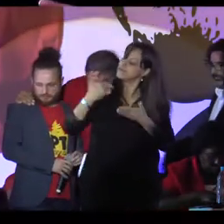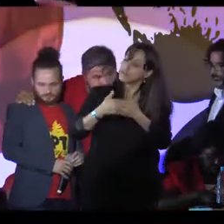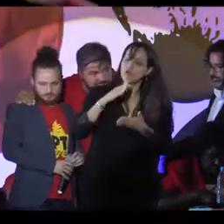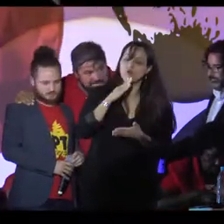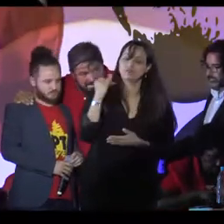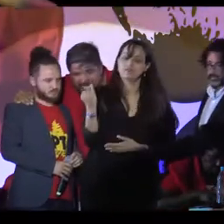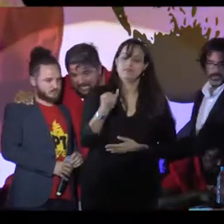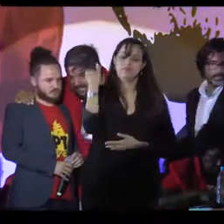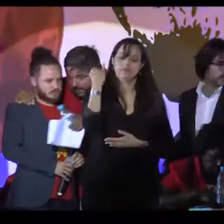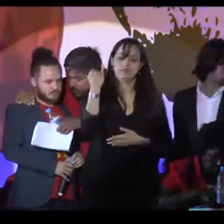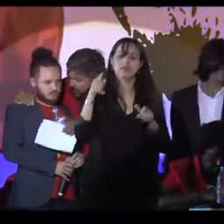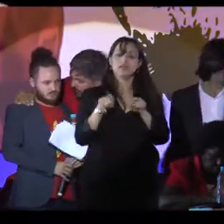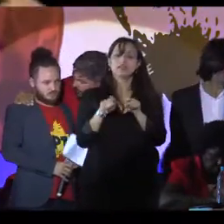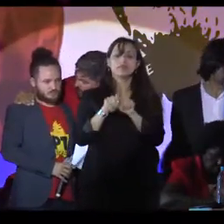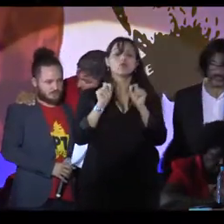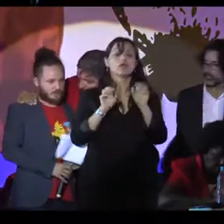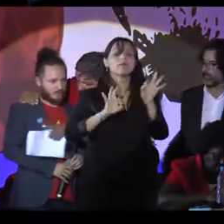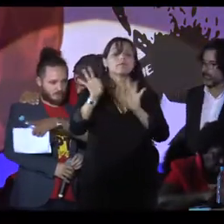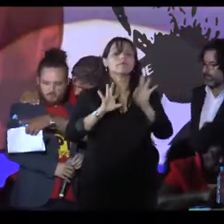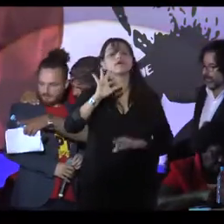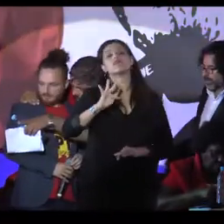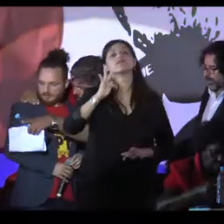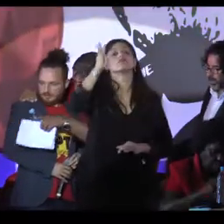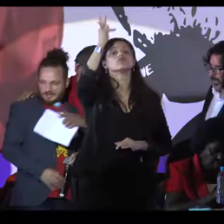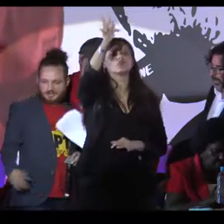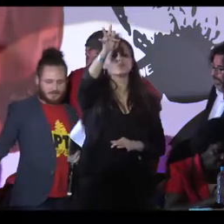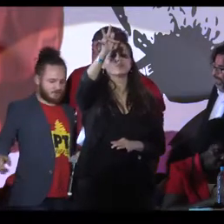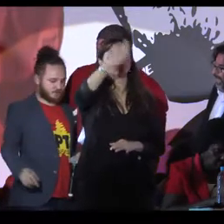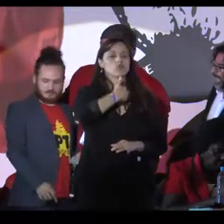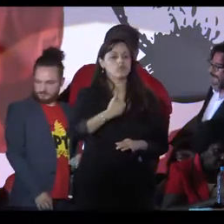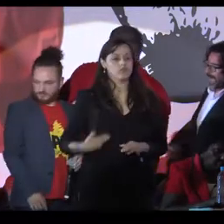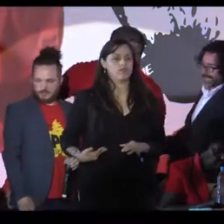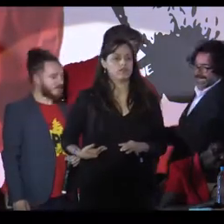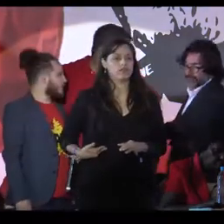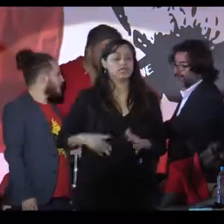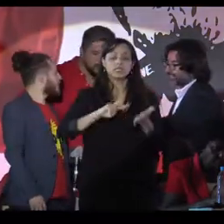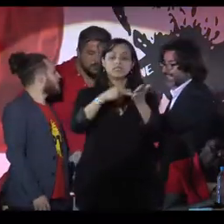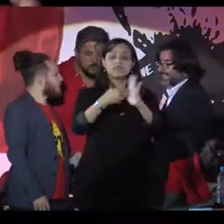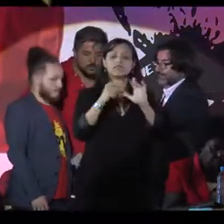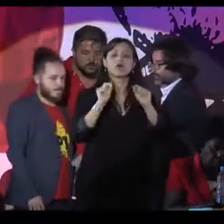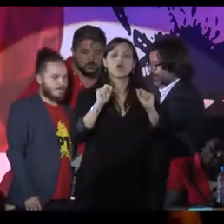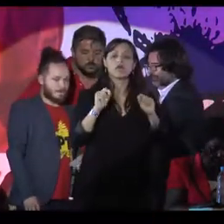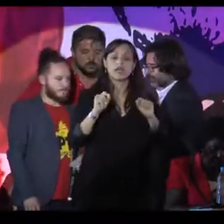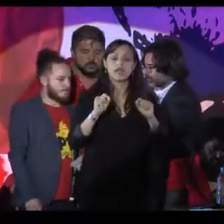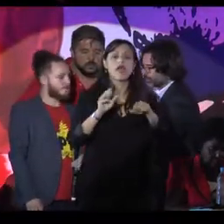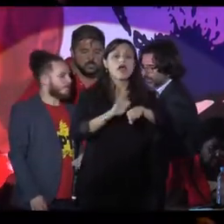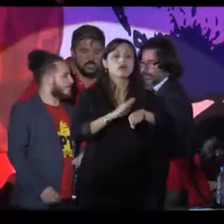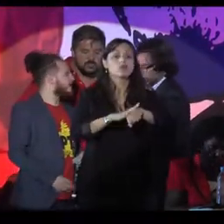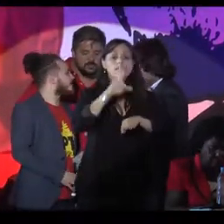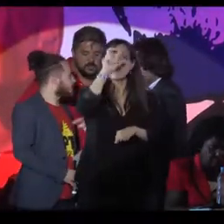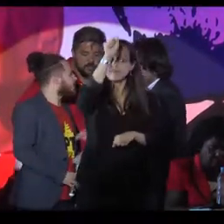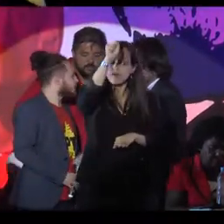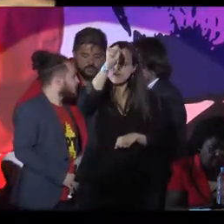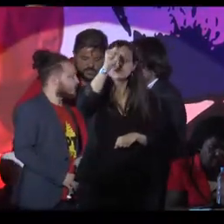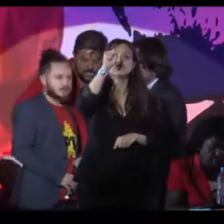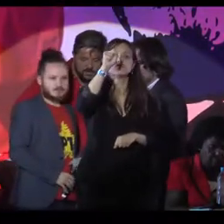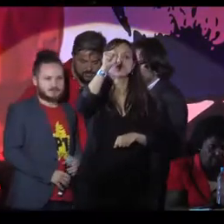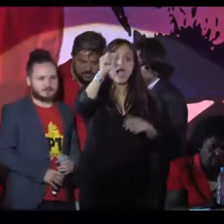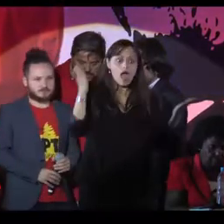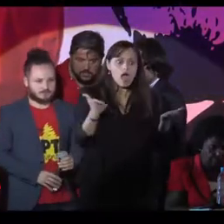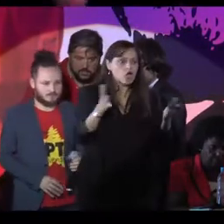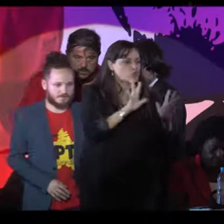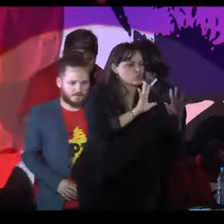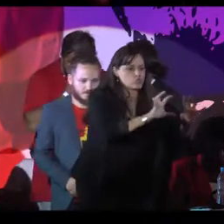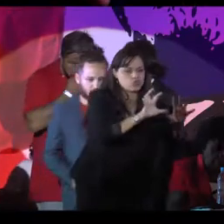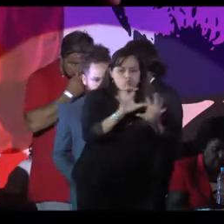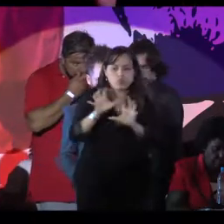isso, preparar o futuro do nosso governo significa atuar fortemente no nosso presente.